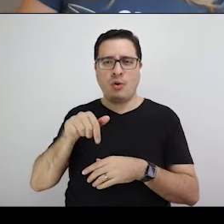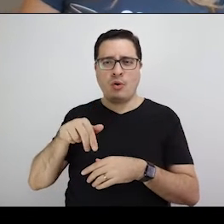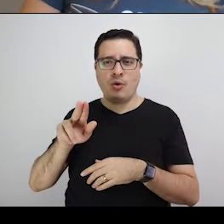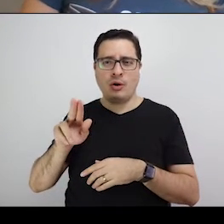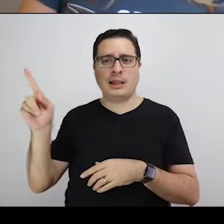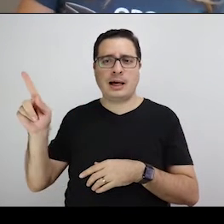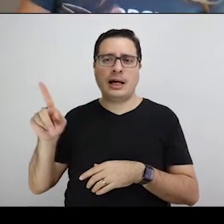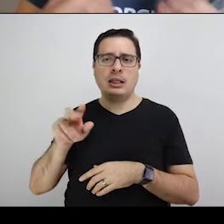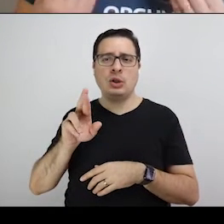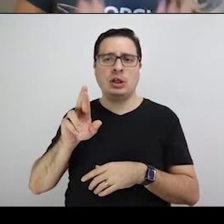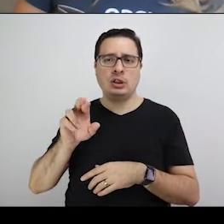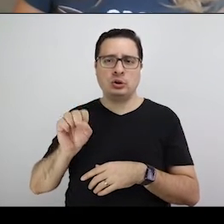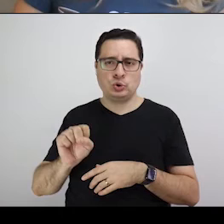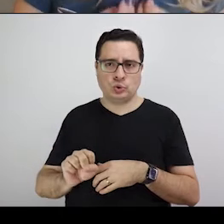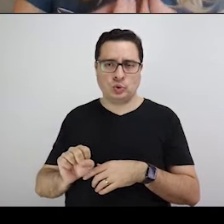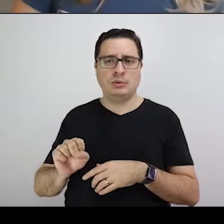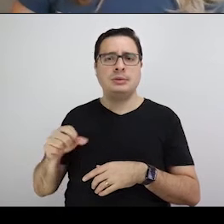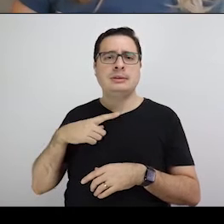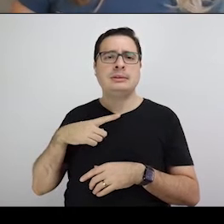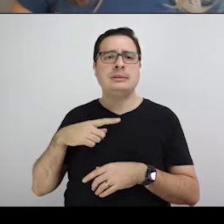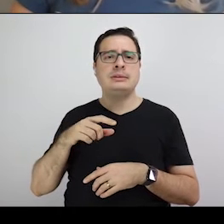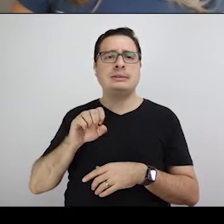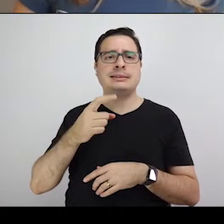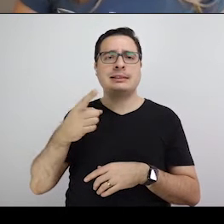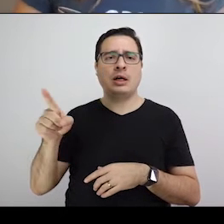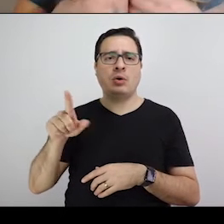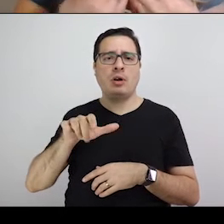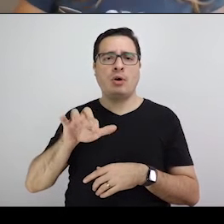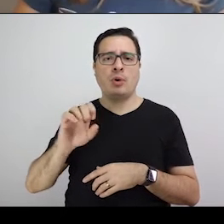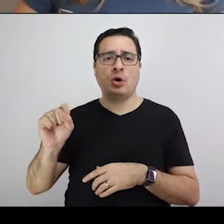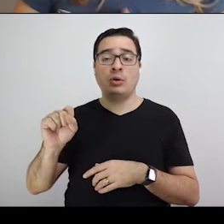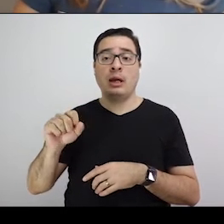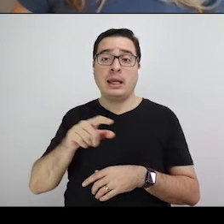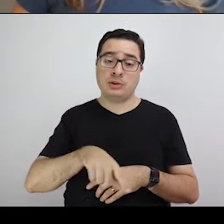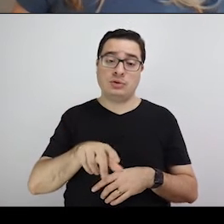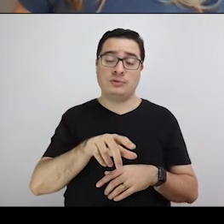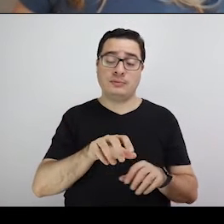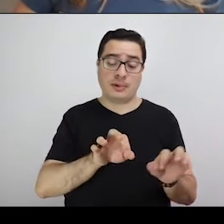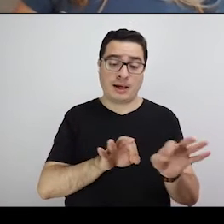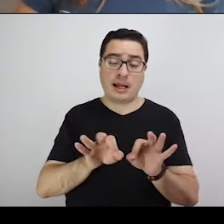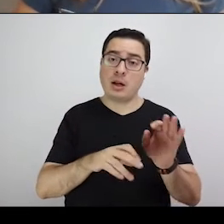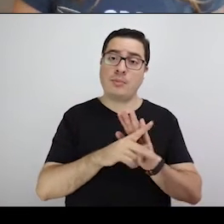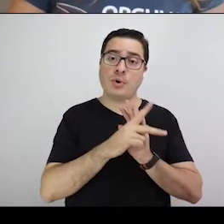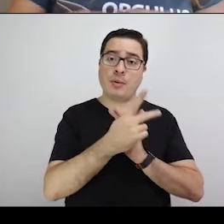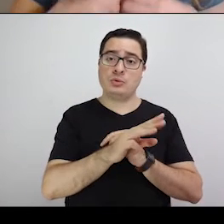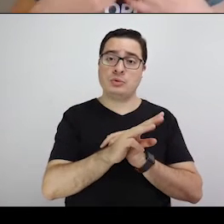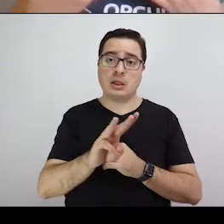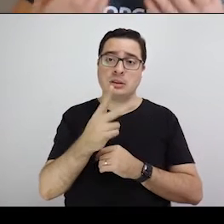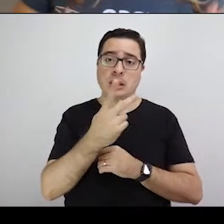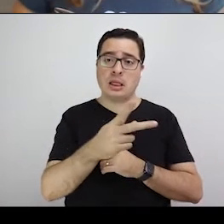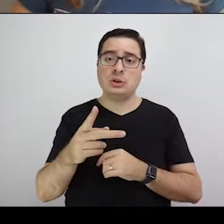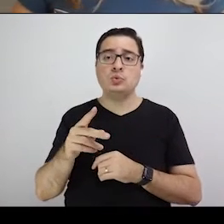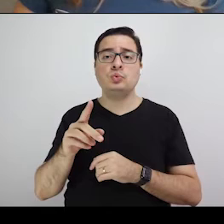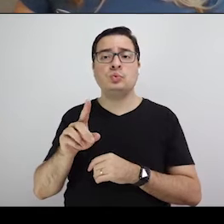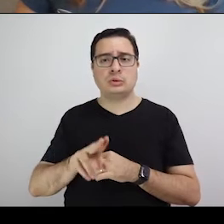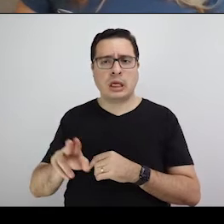São Leopoldo, e eles fizeram seus próprios sites, né, utilizando as diretrizes de acessibilidade, todas